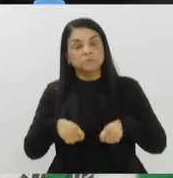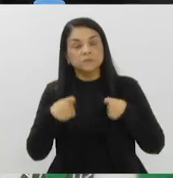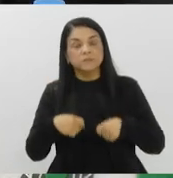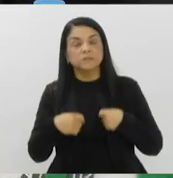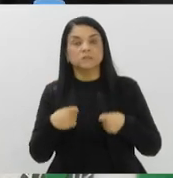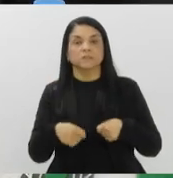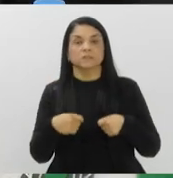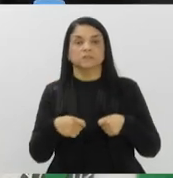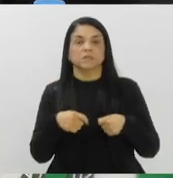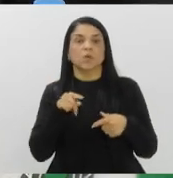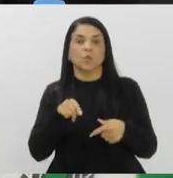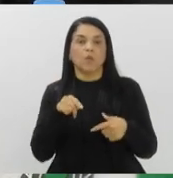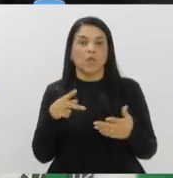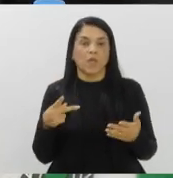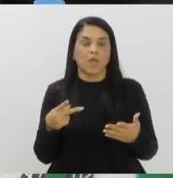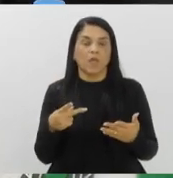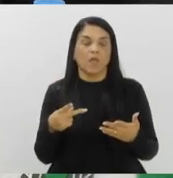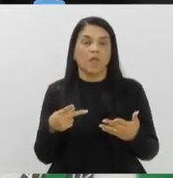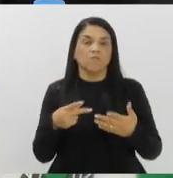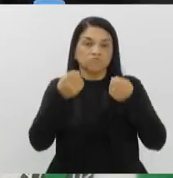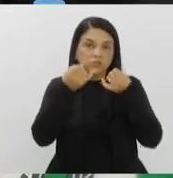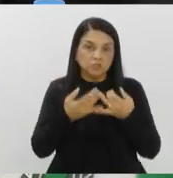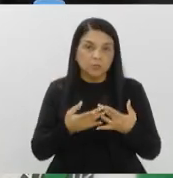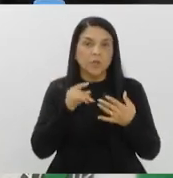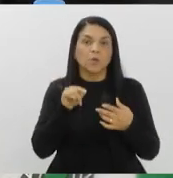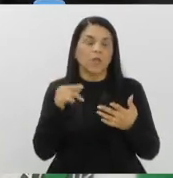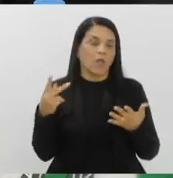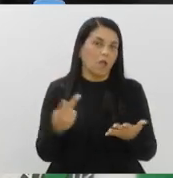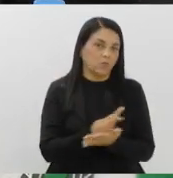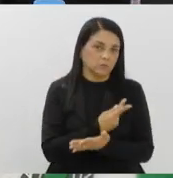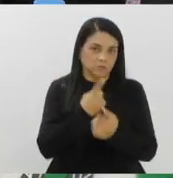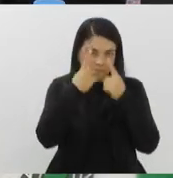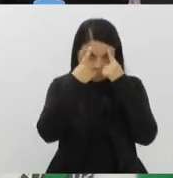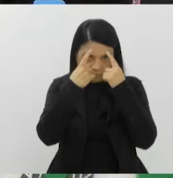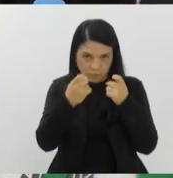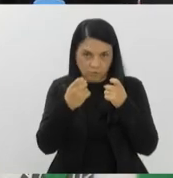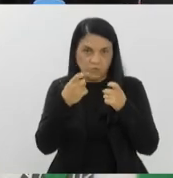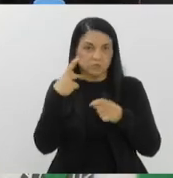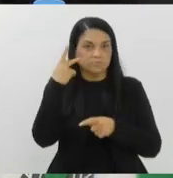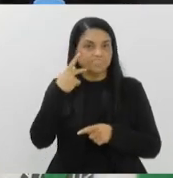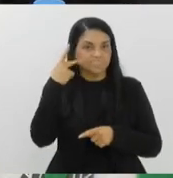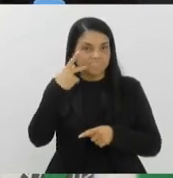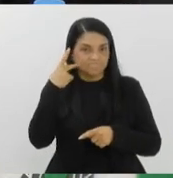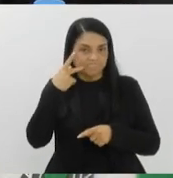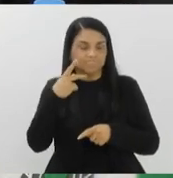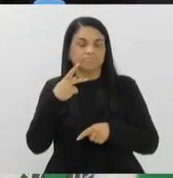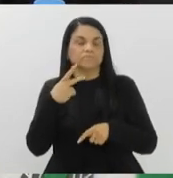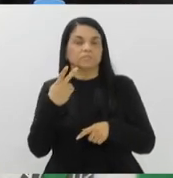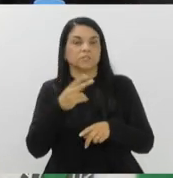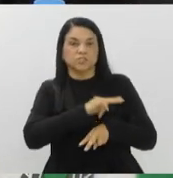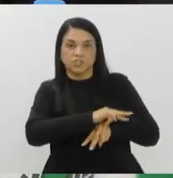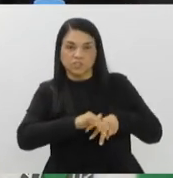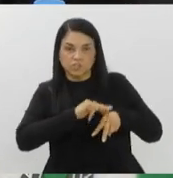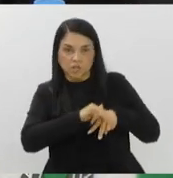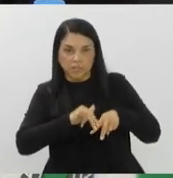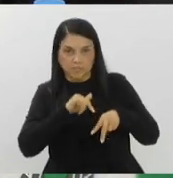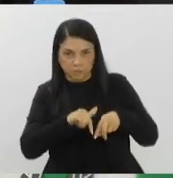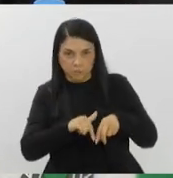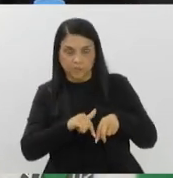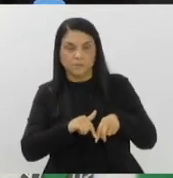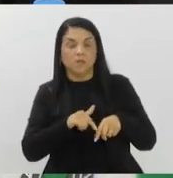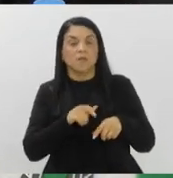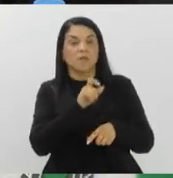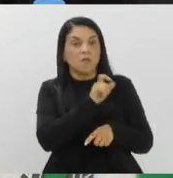acontecer diante de uma violência política de gênero, que pode ser o feminicídio político. Então, são por essas mulheres e